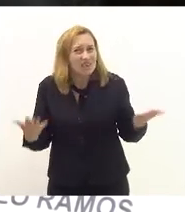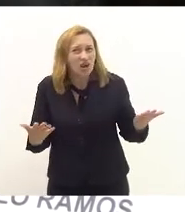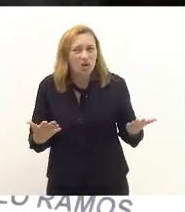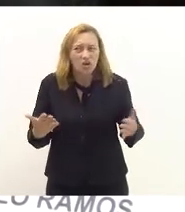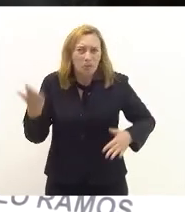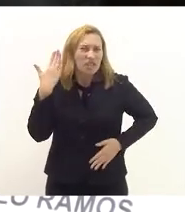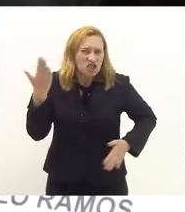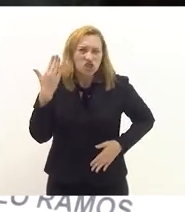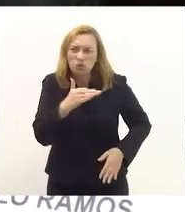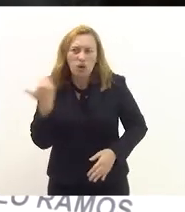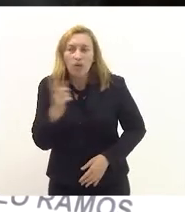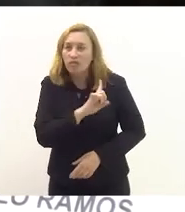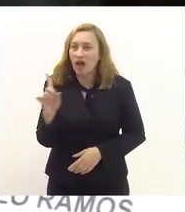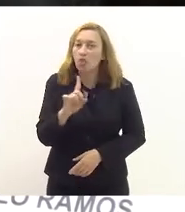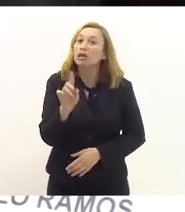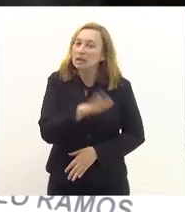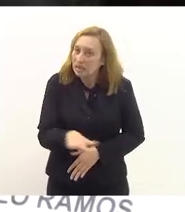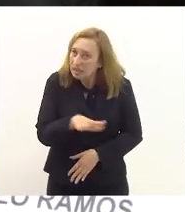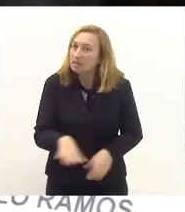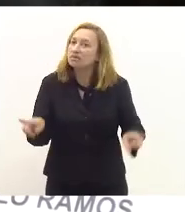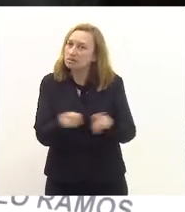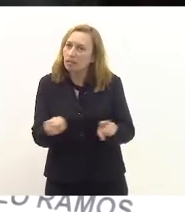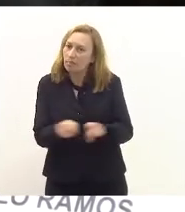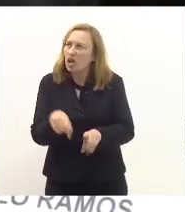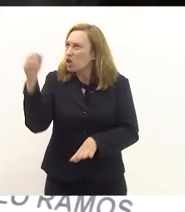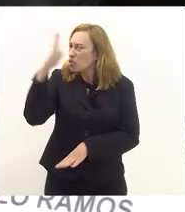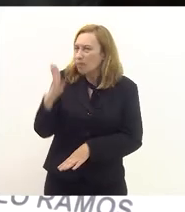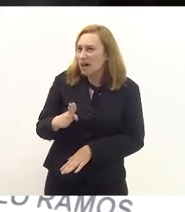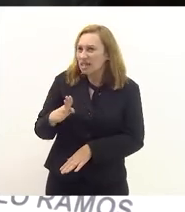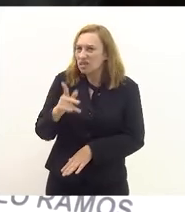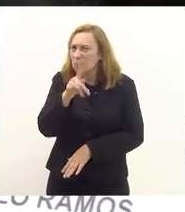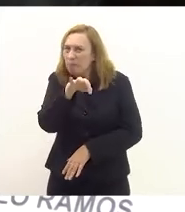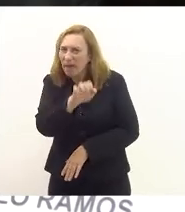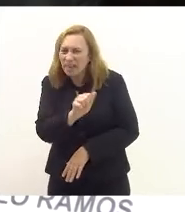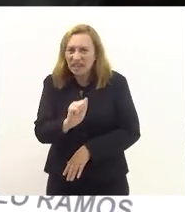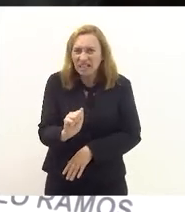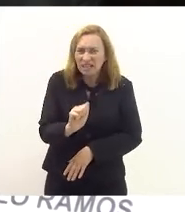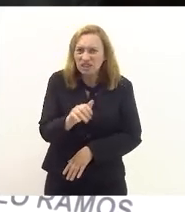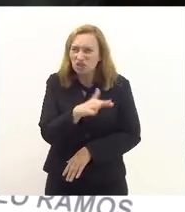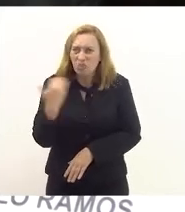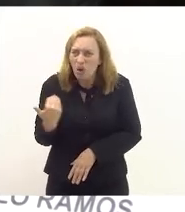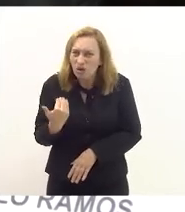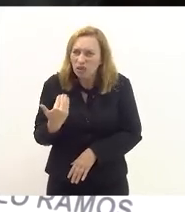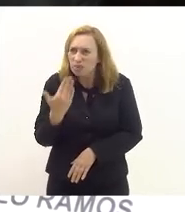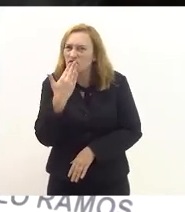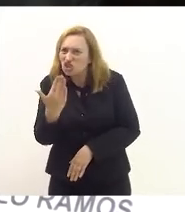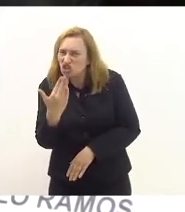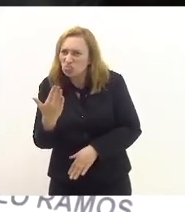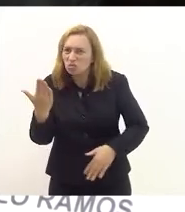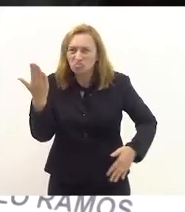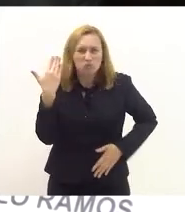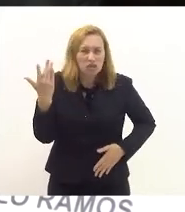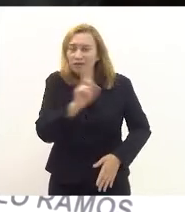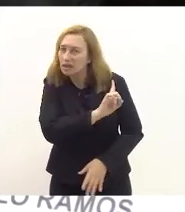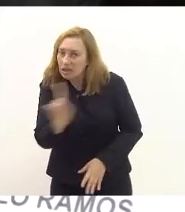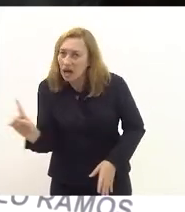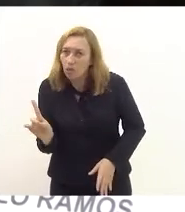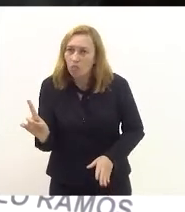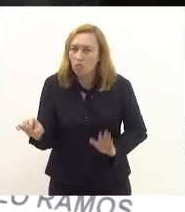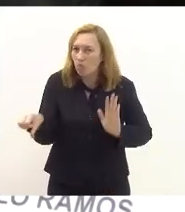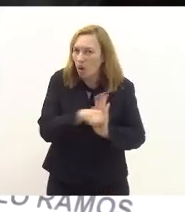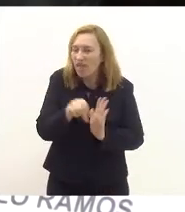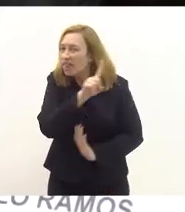bandido? Não, não morreu só bandido. E o Brasil não tem pena de morte para esse tipo de crime. Então, ninguém tem que